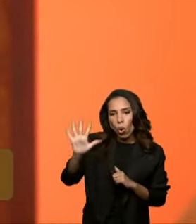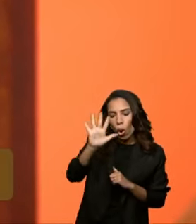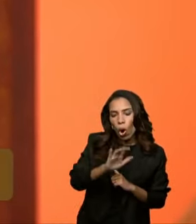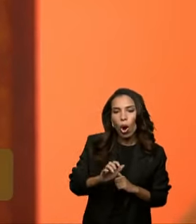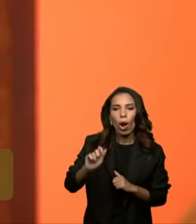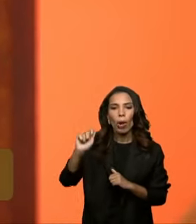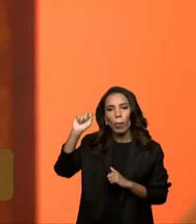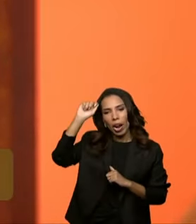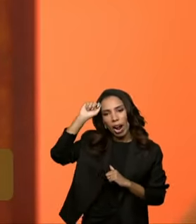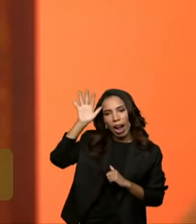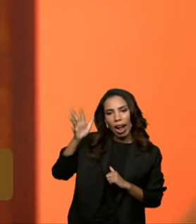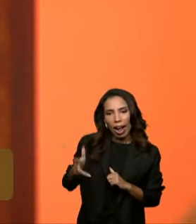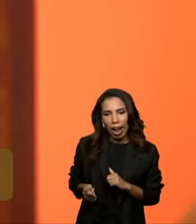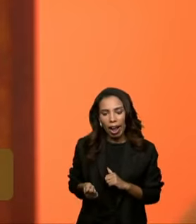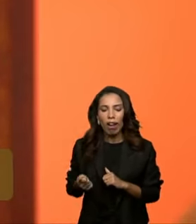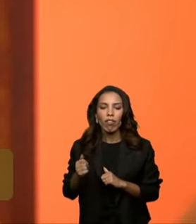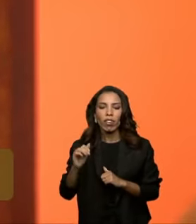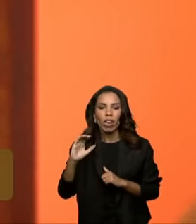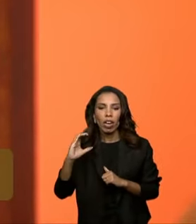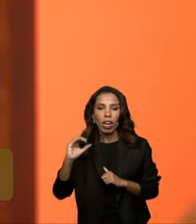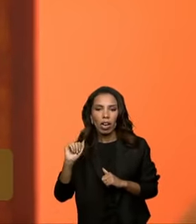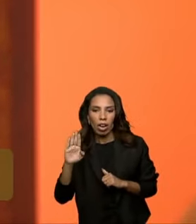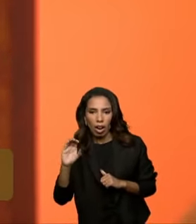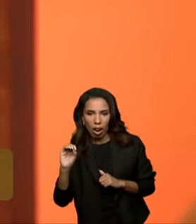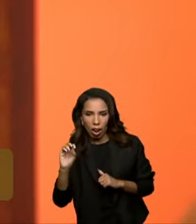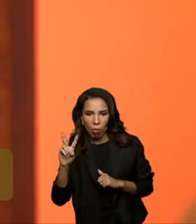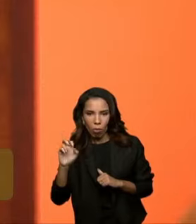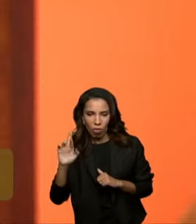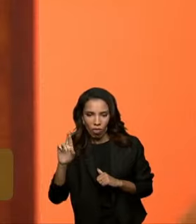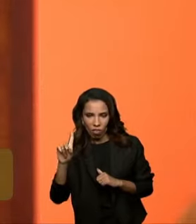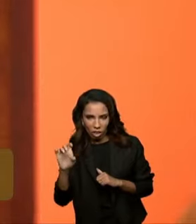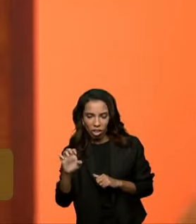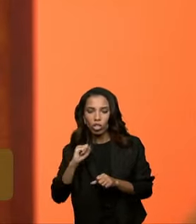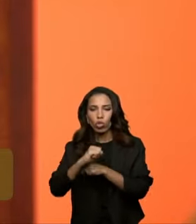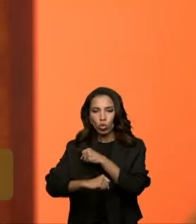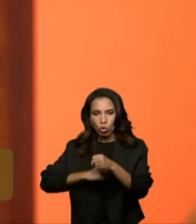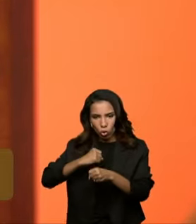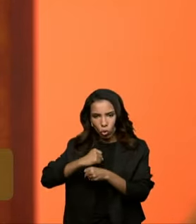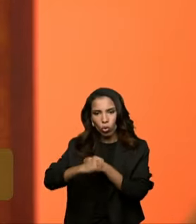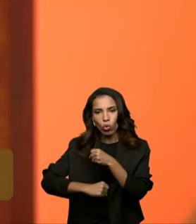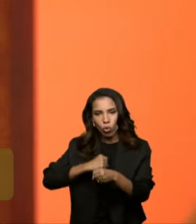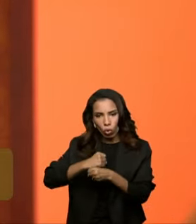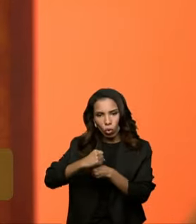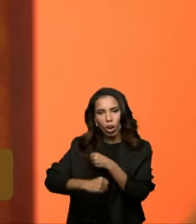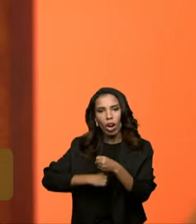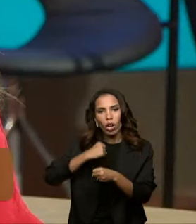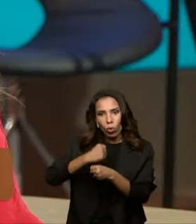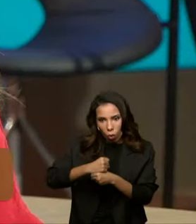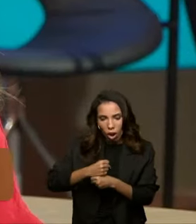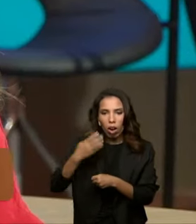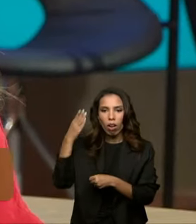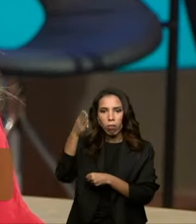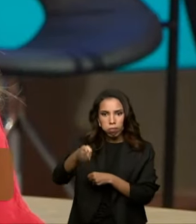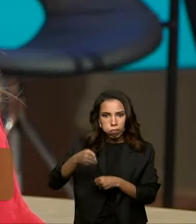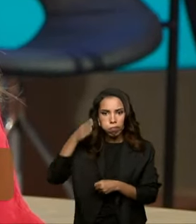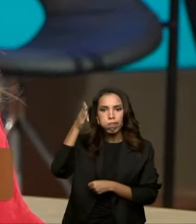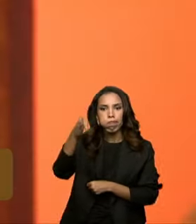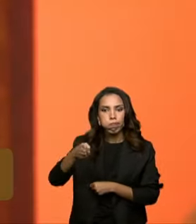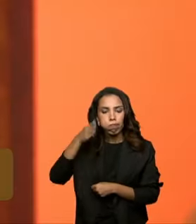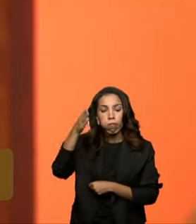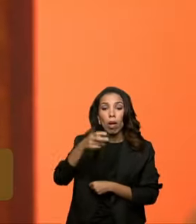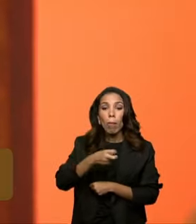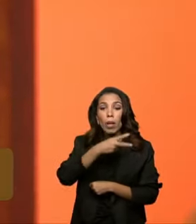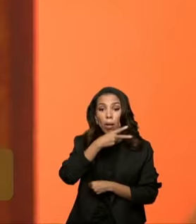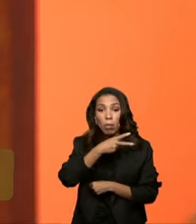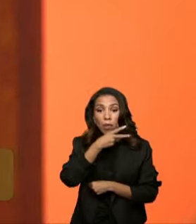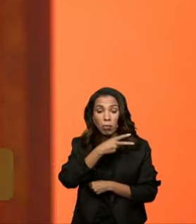faço anualmente. Aí a gente já pega e vem com um novo show. Você é meio cabo-verdiano, né? É a minha bisavó, né? E eu